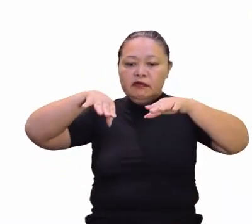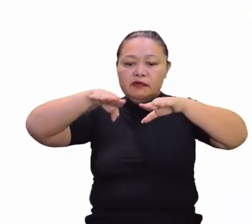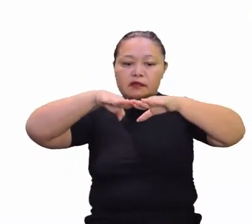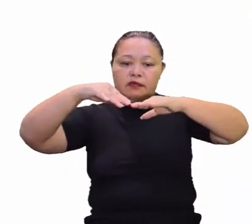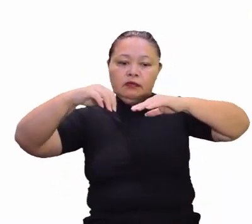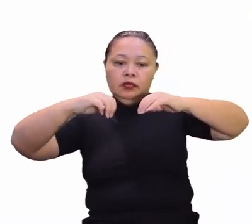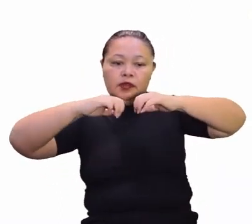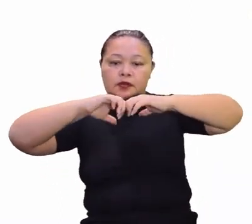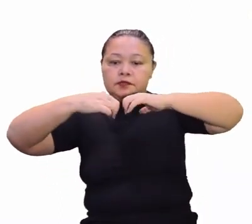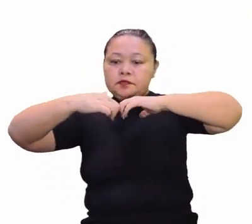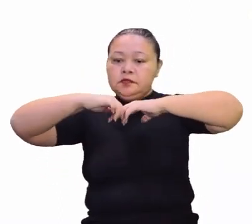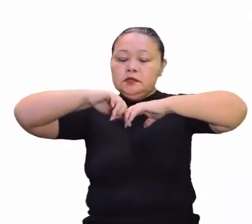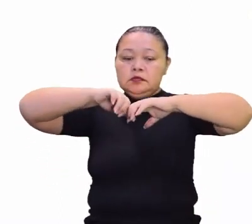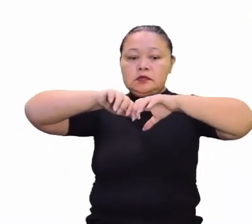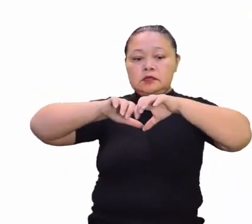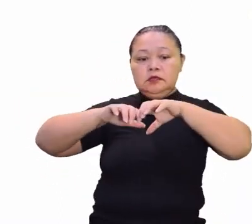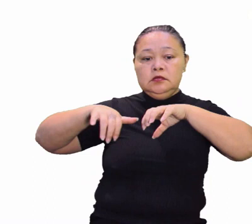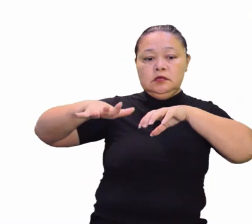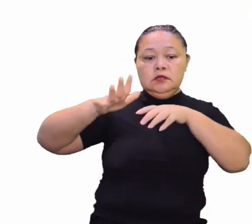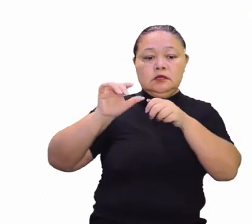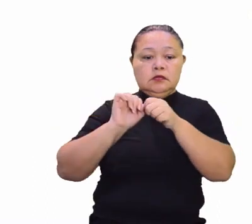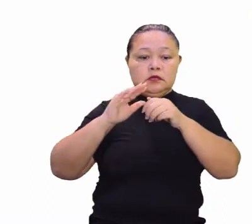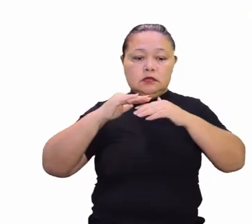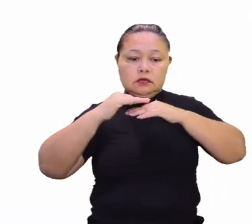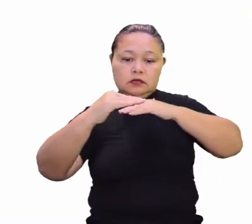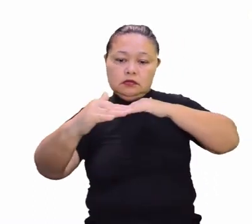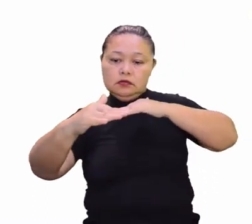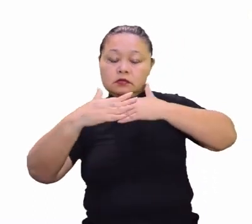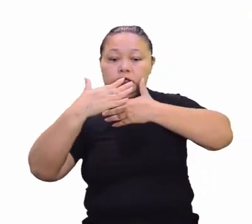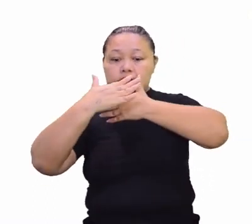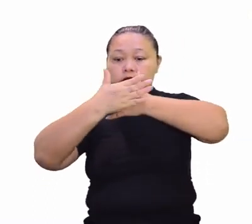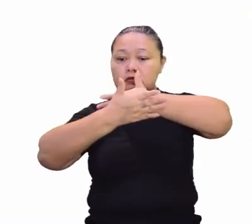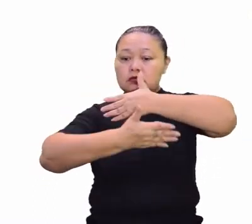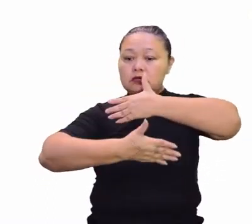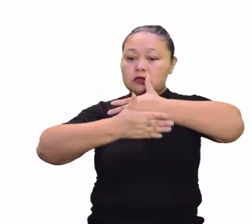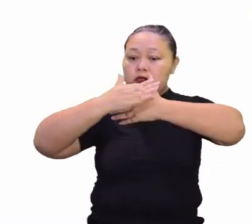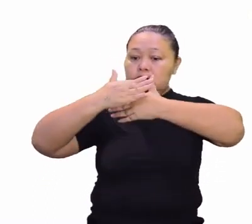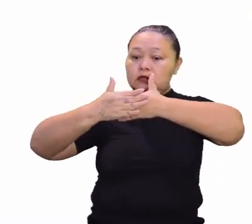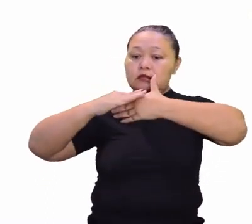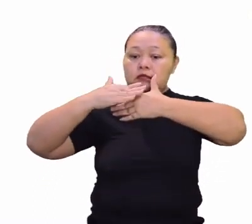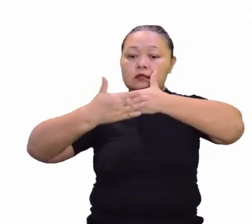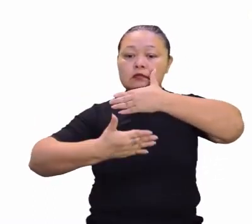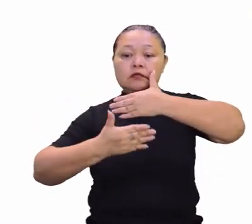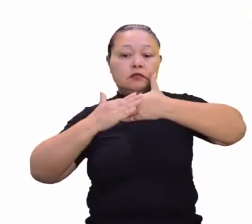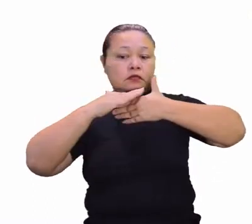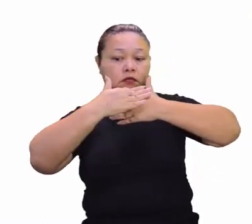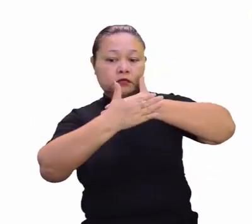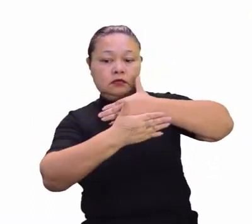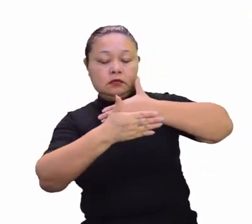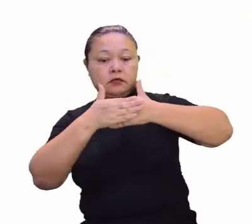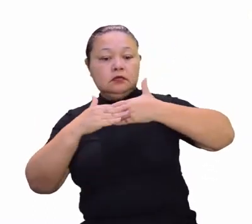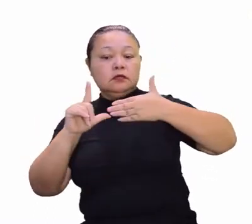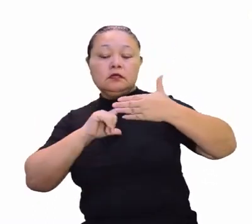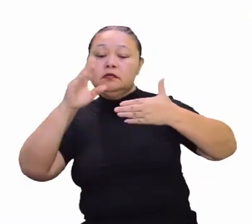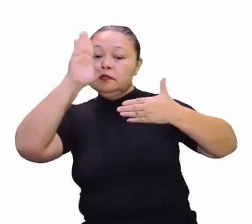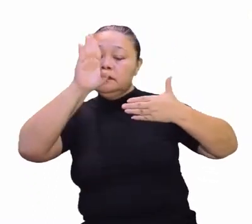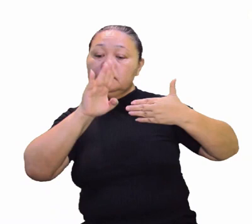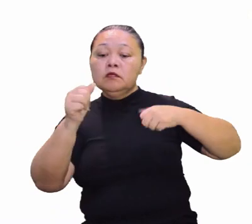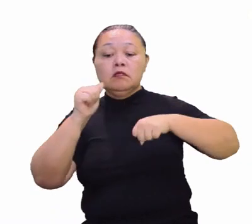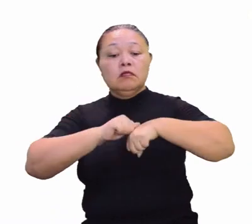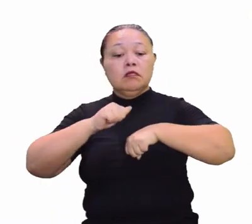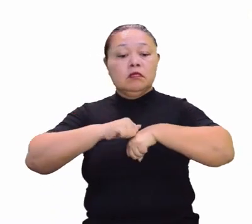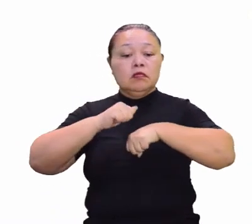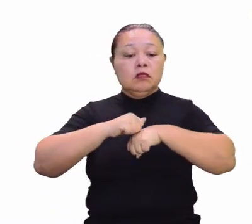sedimentar. Nós temos áreas de plataformas e escudos. E a gente vai encontrar no Brasil também